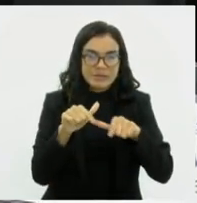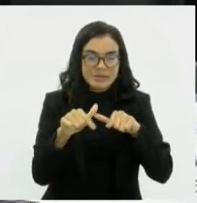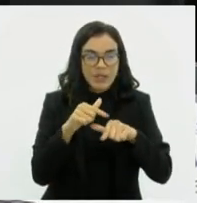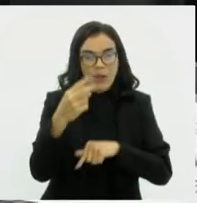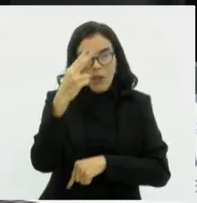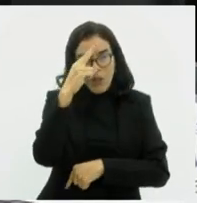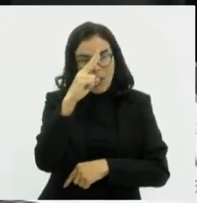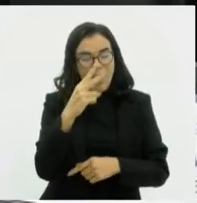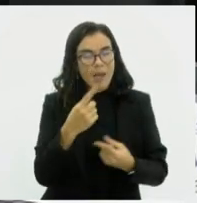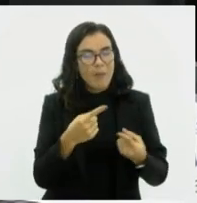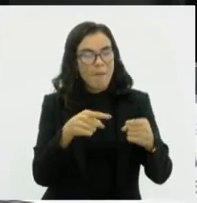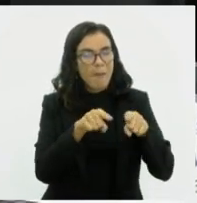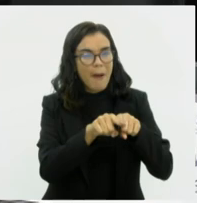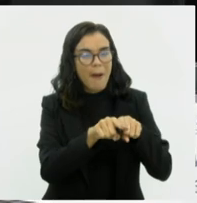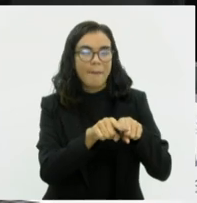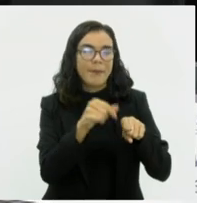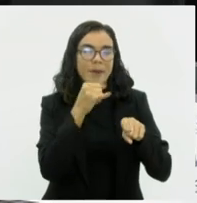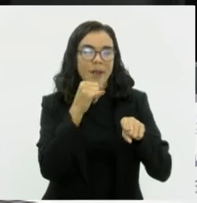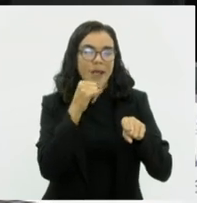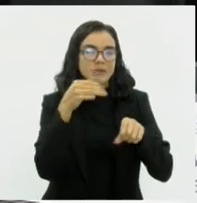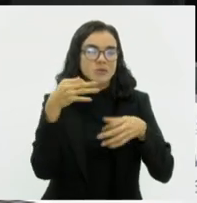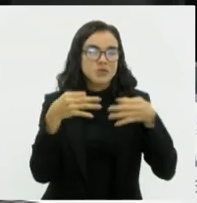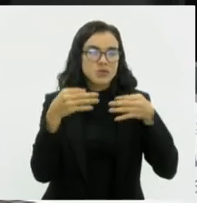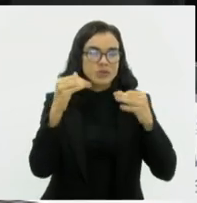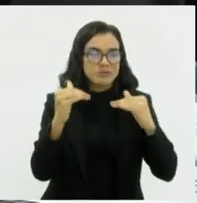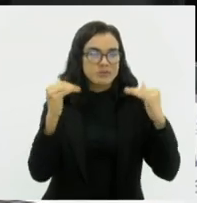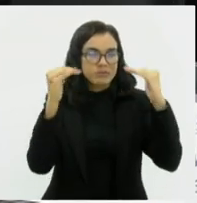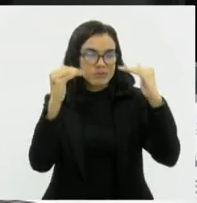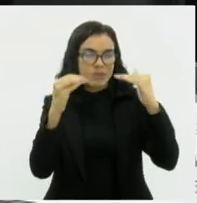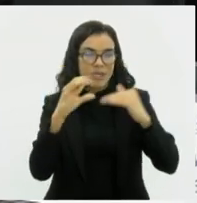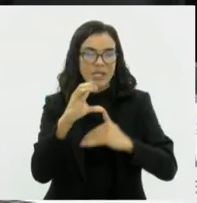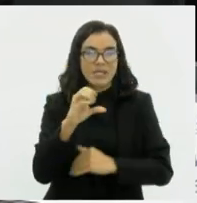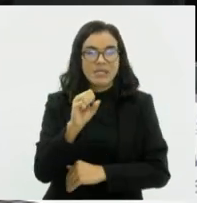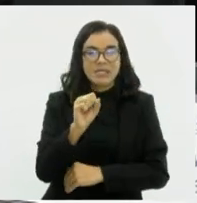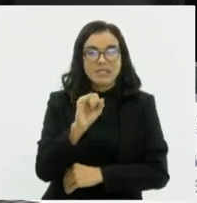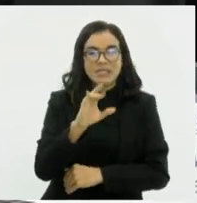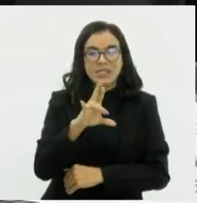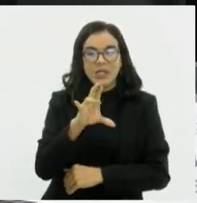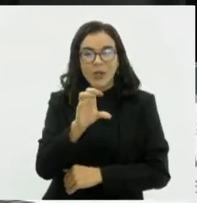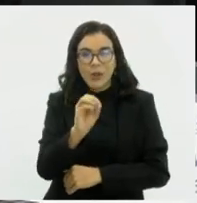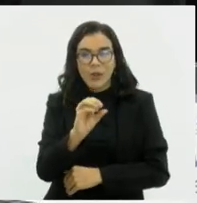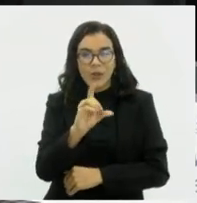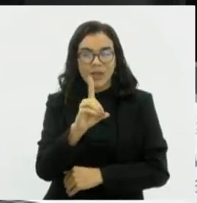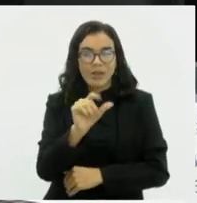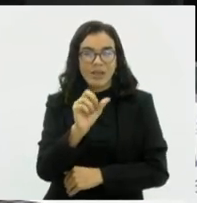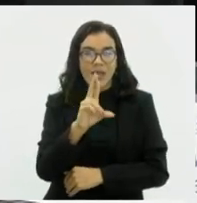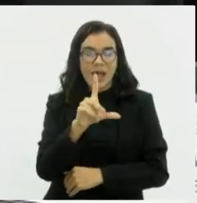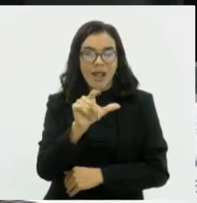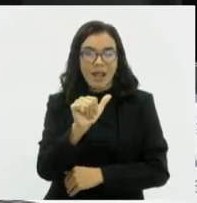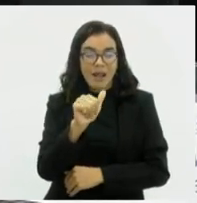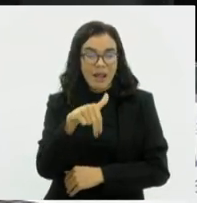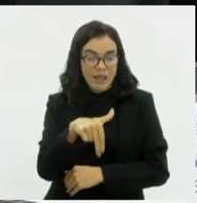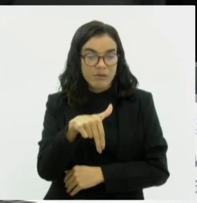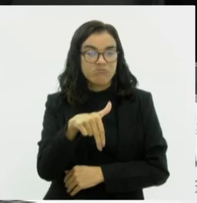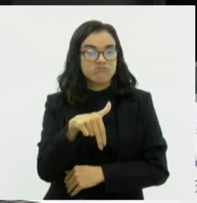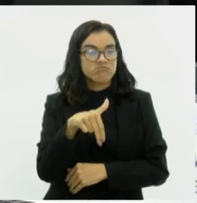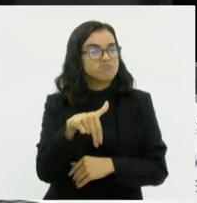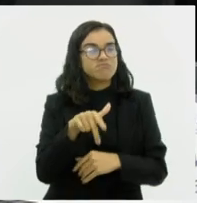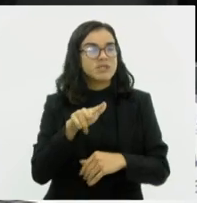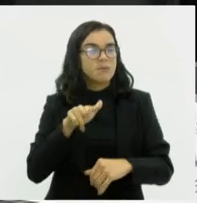das parcerias dela, inclusive com o desembargador, o Ciro Darlan, que se socorria da Maria Luísa, que ficava à frente